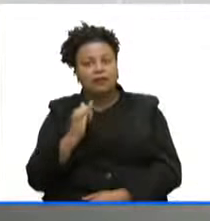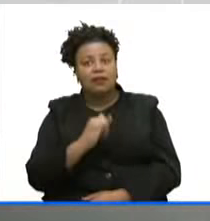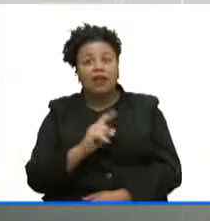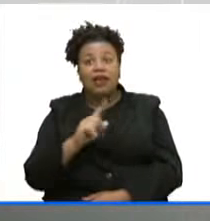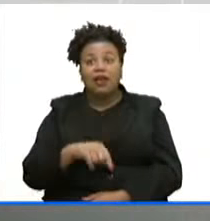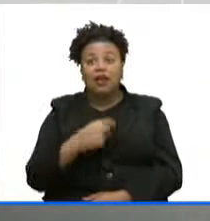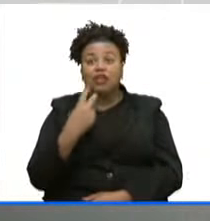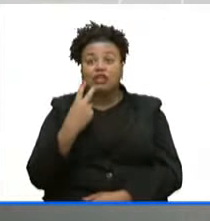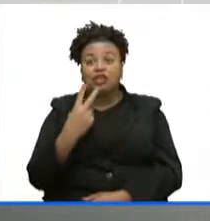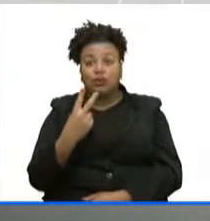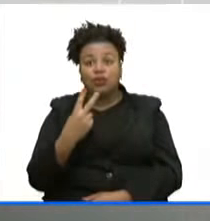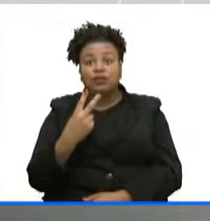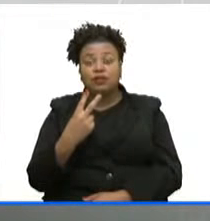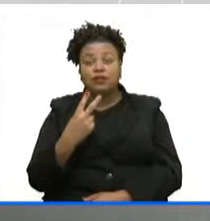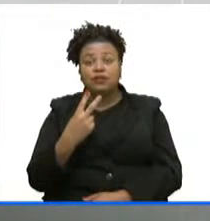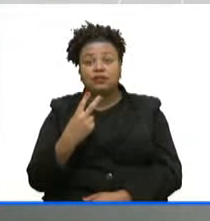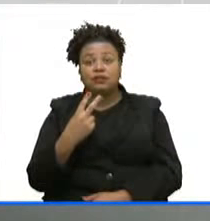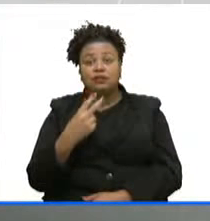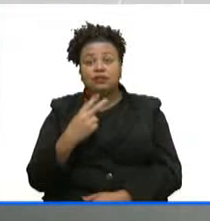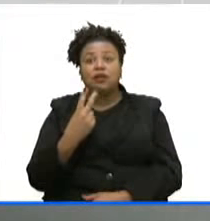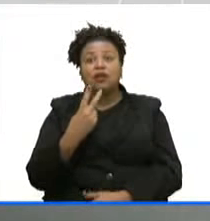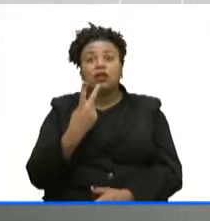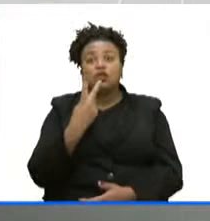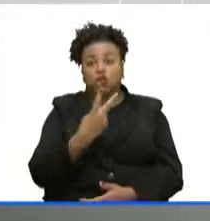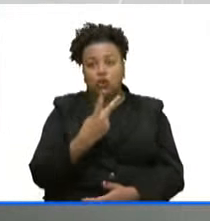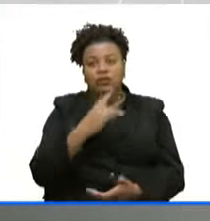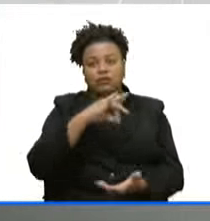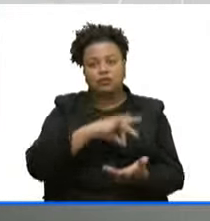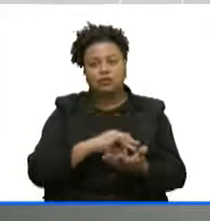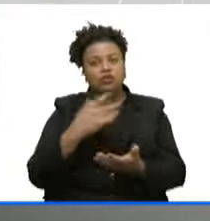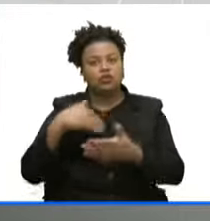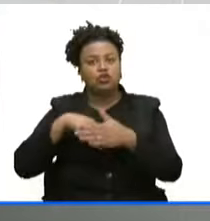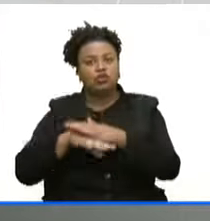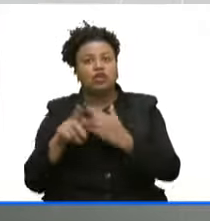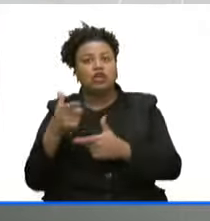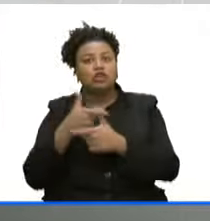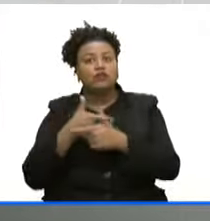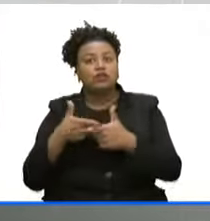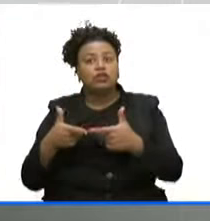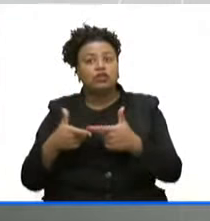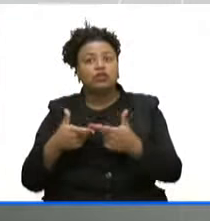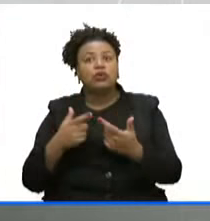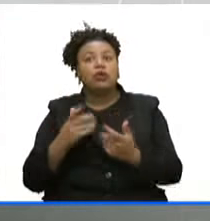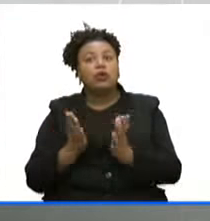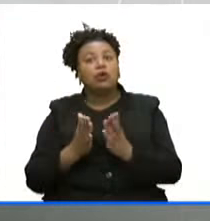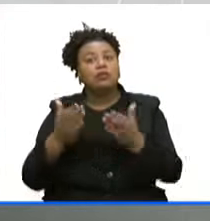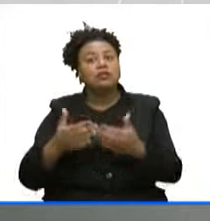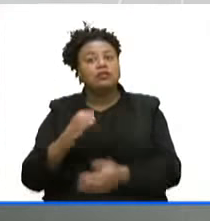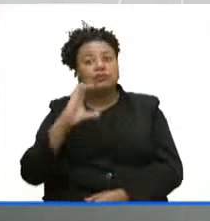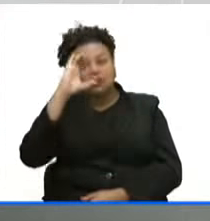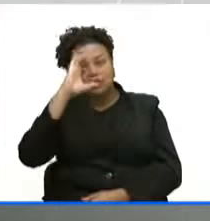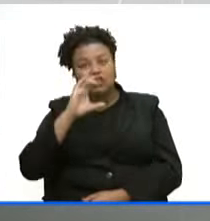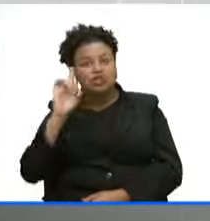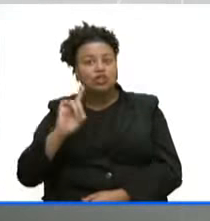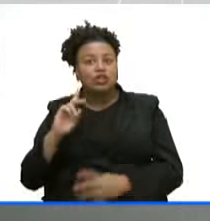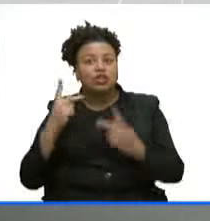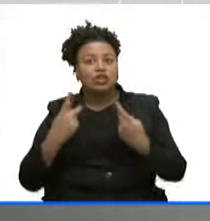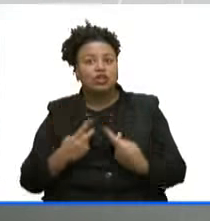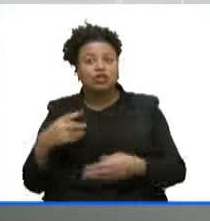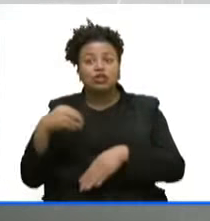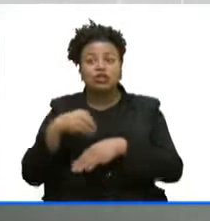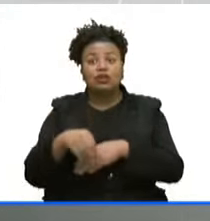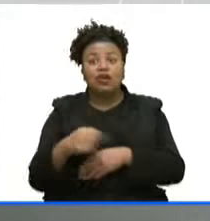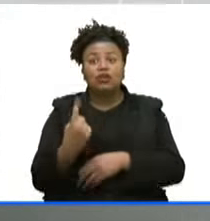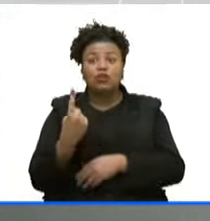dois, é titular e suplente, que vai ser dividido com a Comissão de Cidadania e Direitos Humanos. Indicado um de